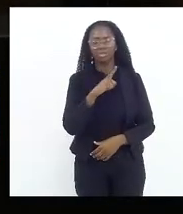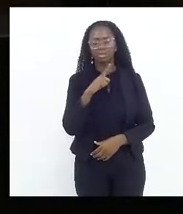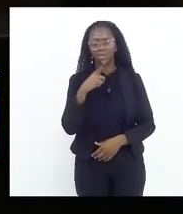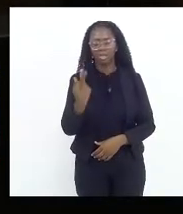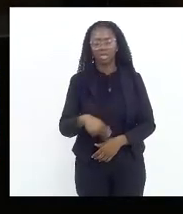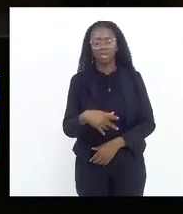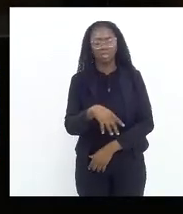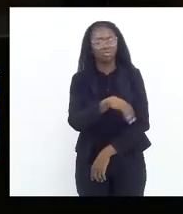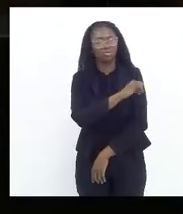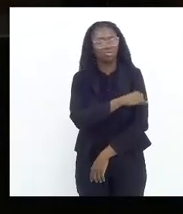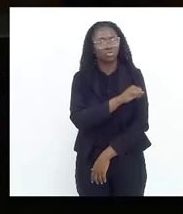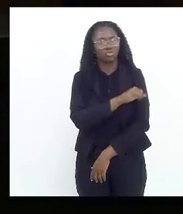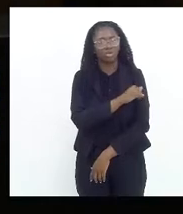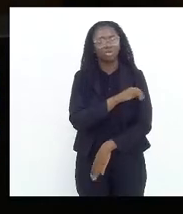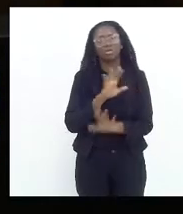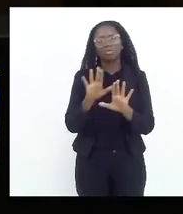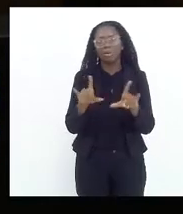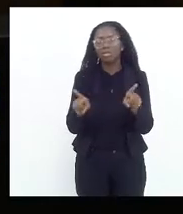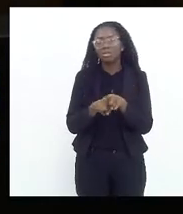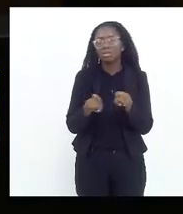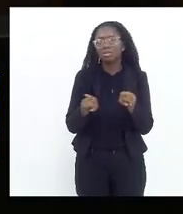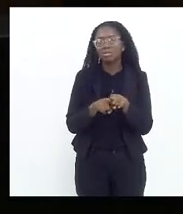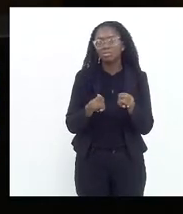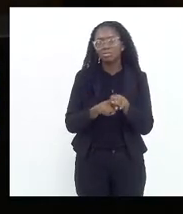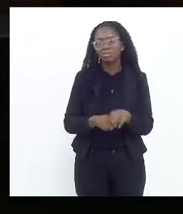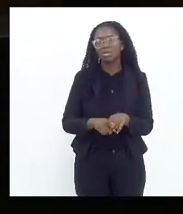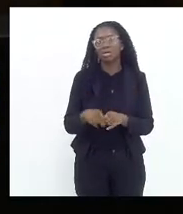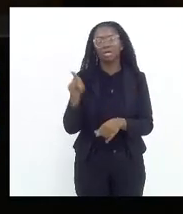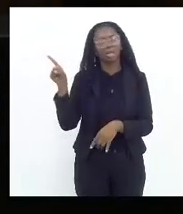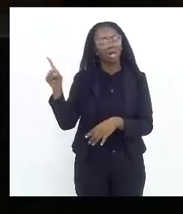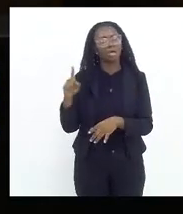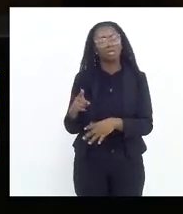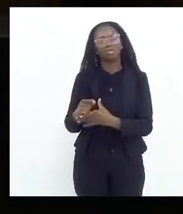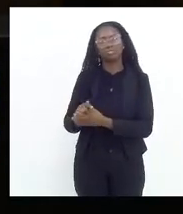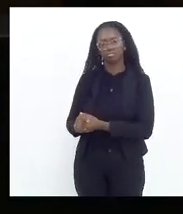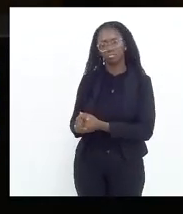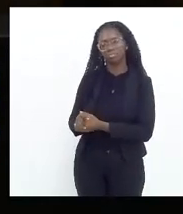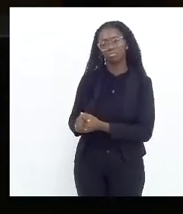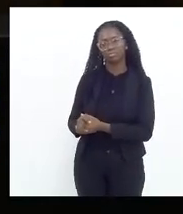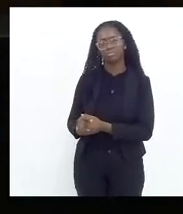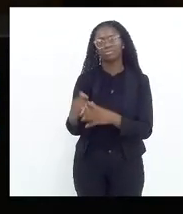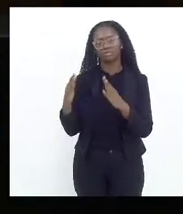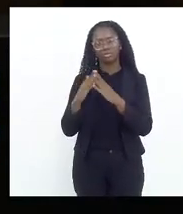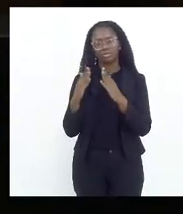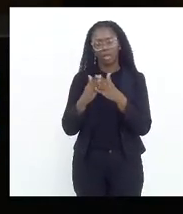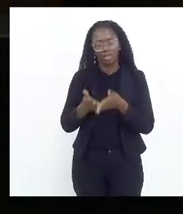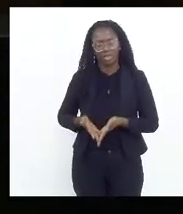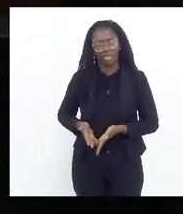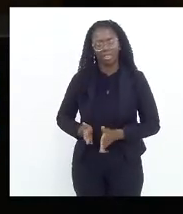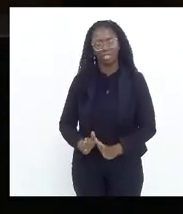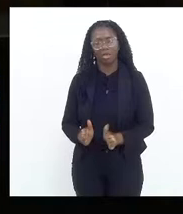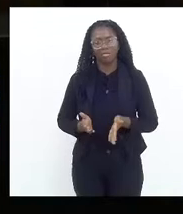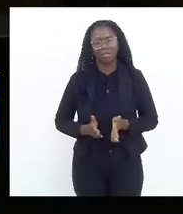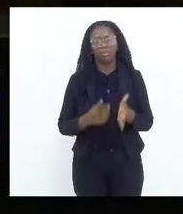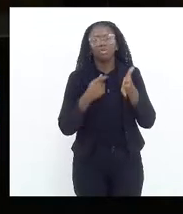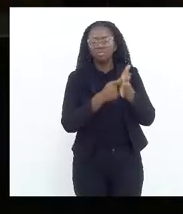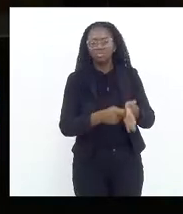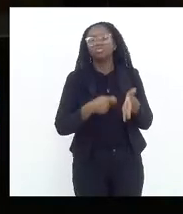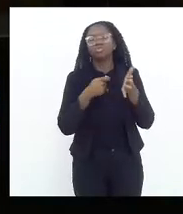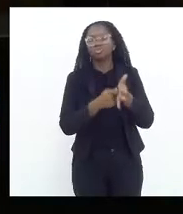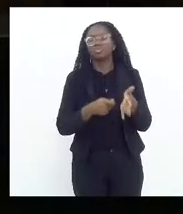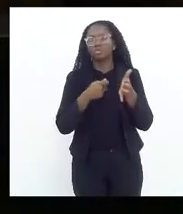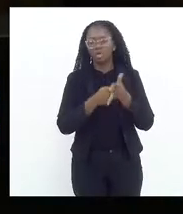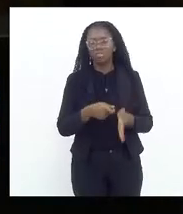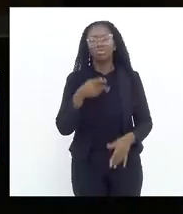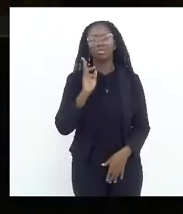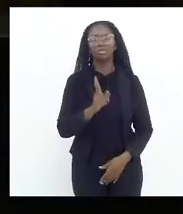estado do Rio de Janeiro, mas, sobretudo, nas maternidades, nas casas de partos, que é uma luta constante